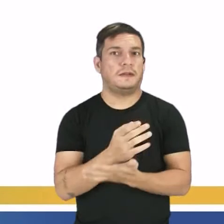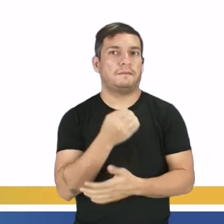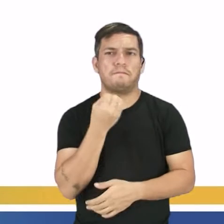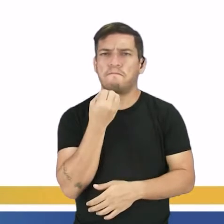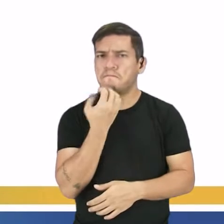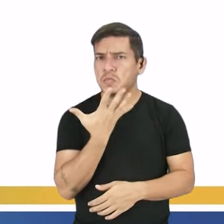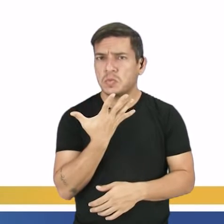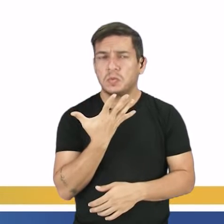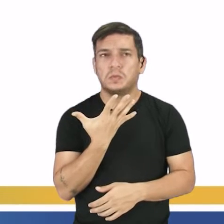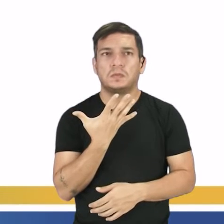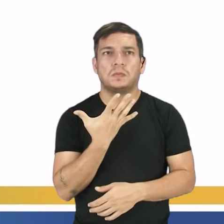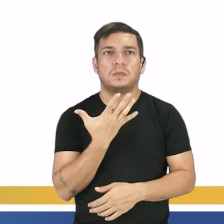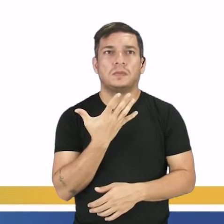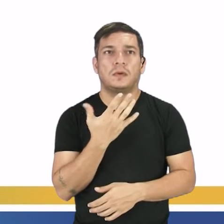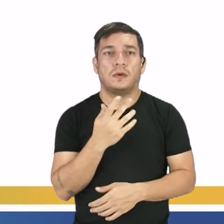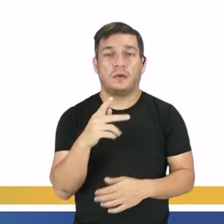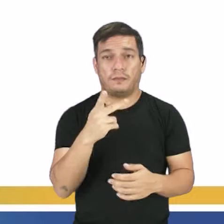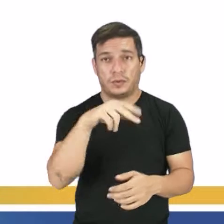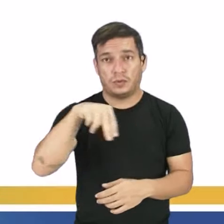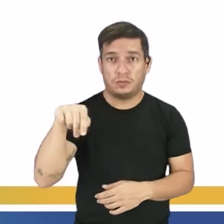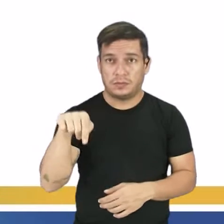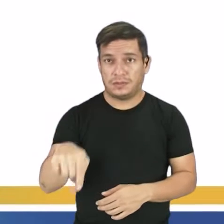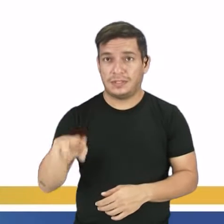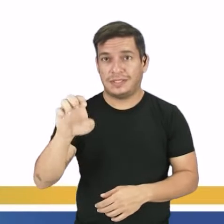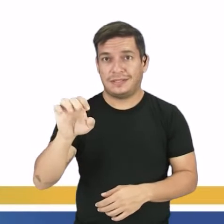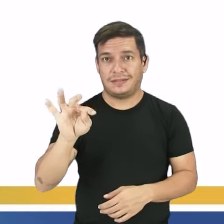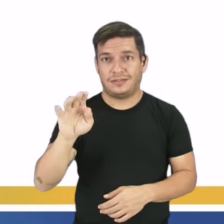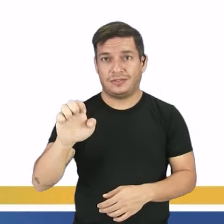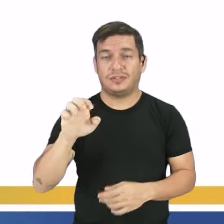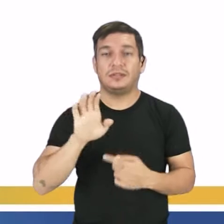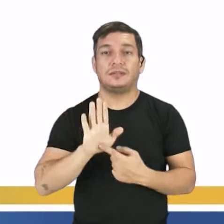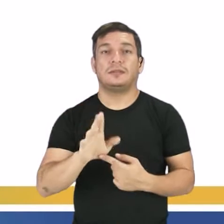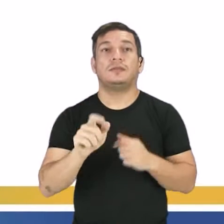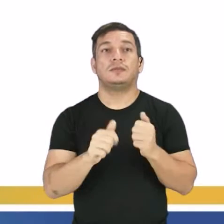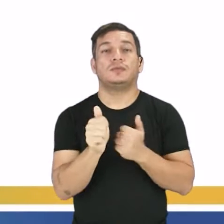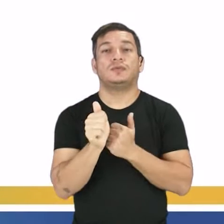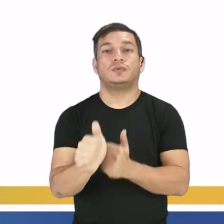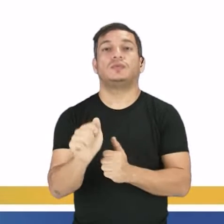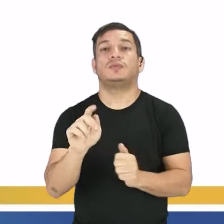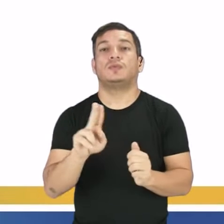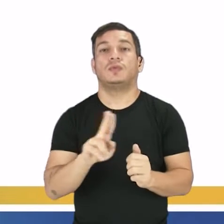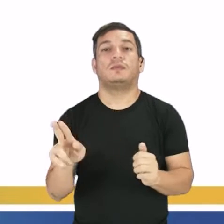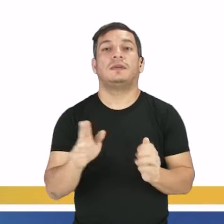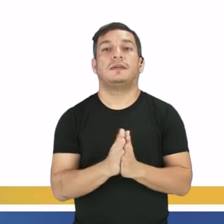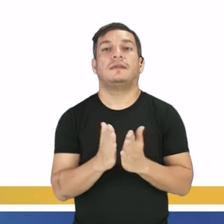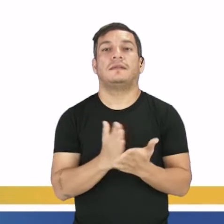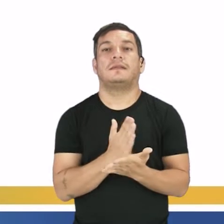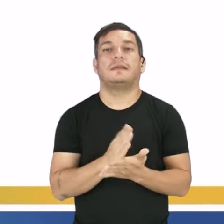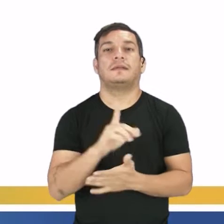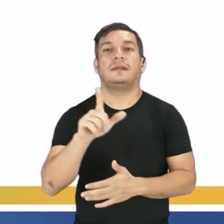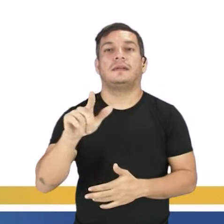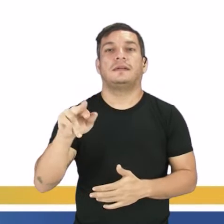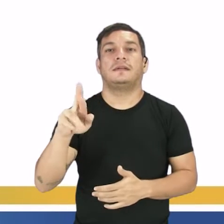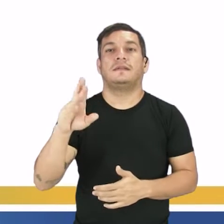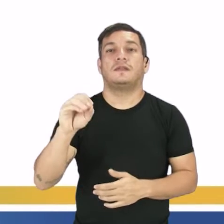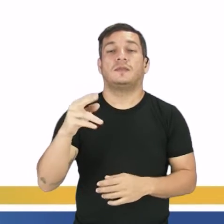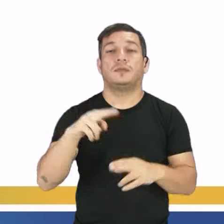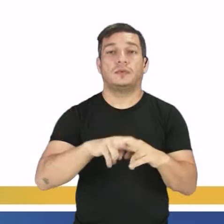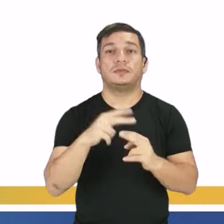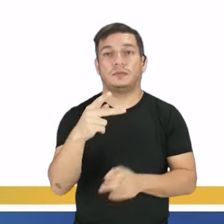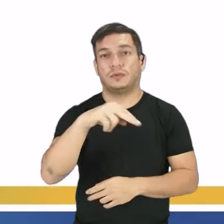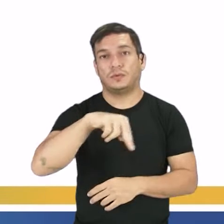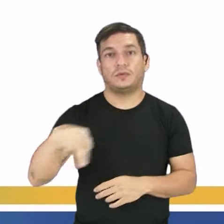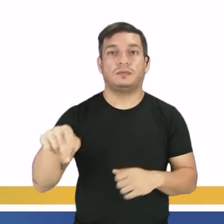Esse pronome este, demonstrativo, está acompanhando o nome livro. Por isso que ele é um pronome